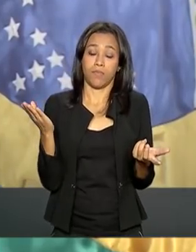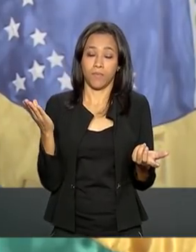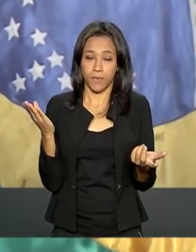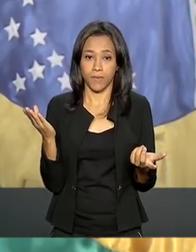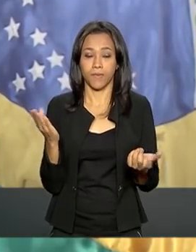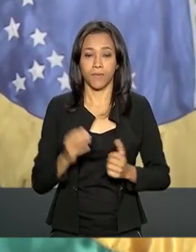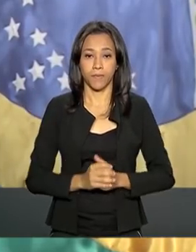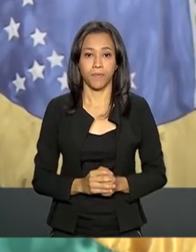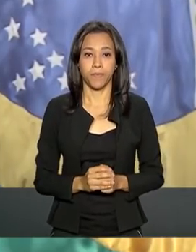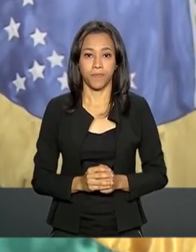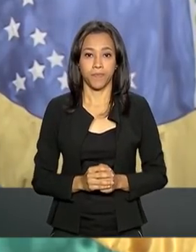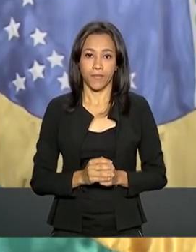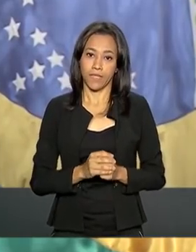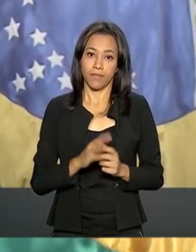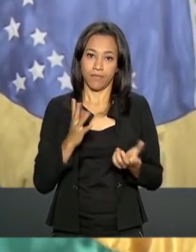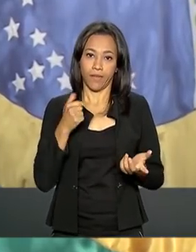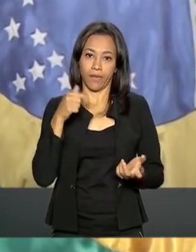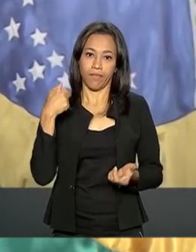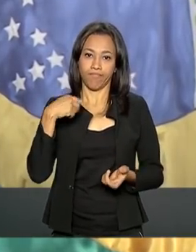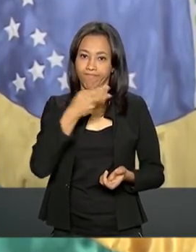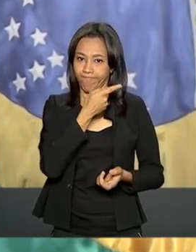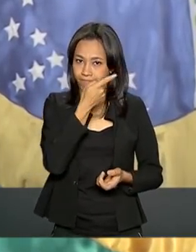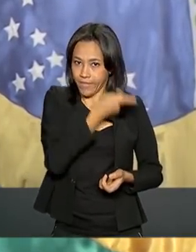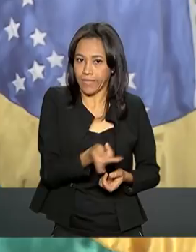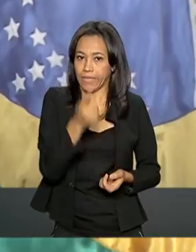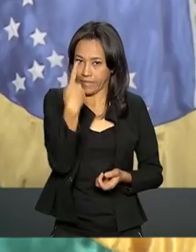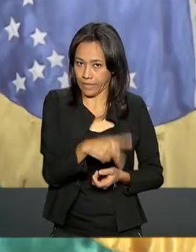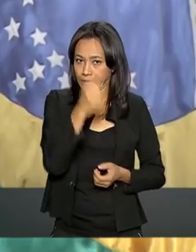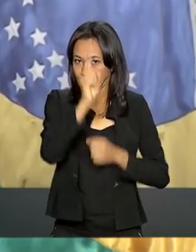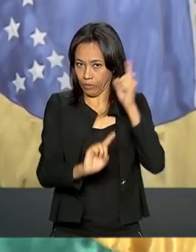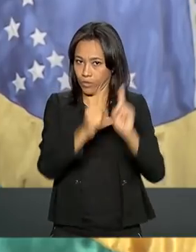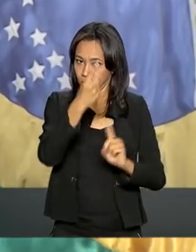passagem pelo Chile, e pode ter certeza,